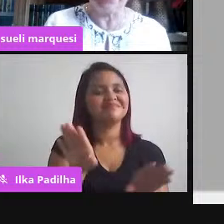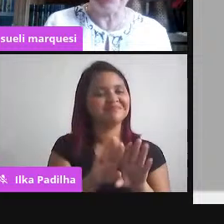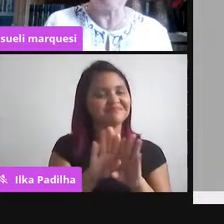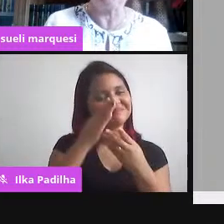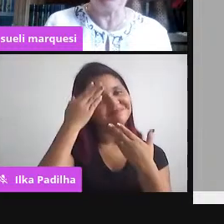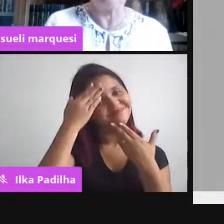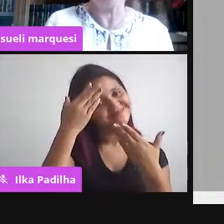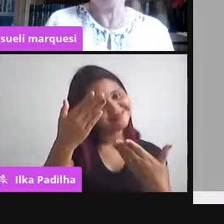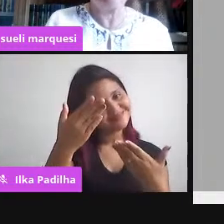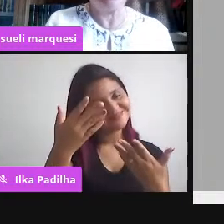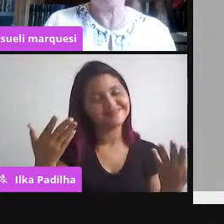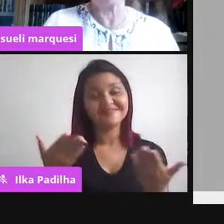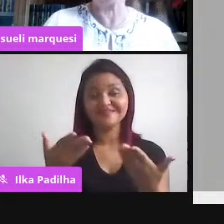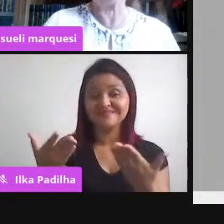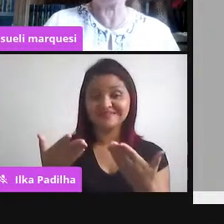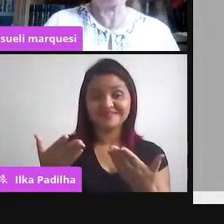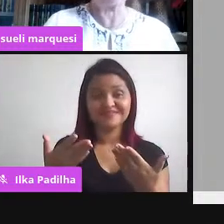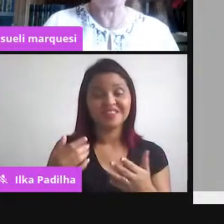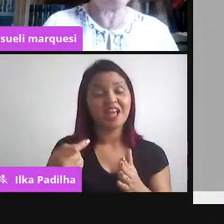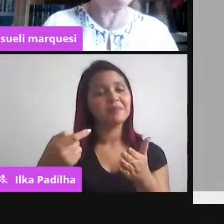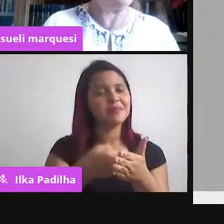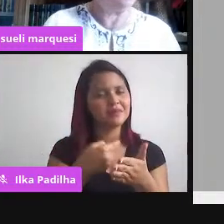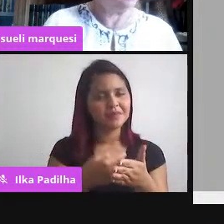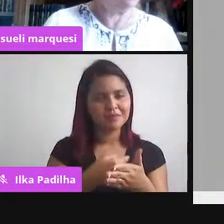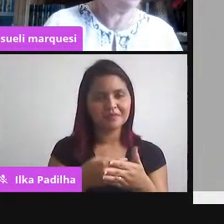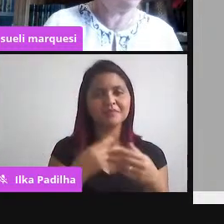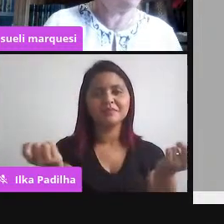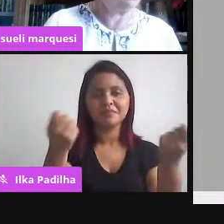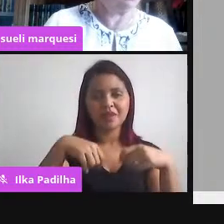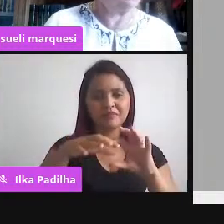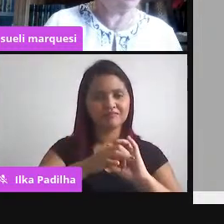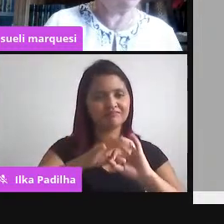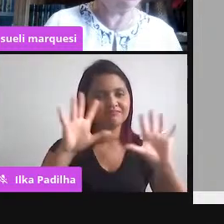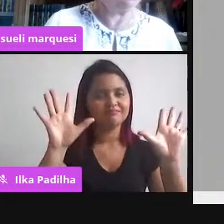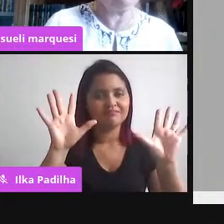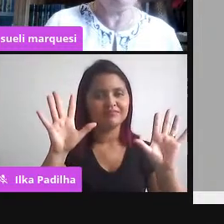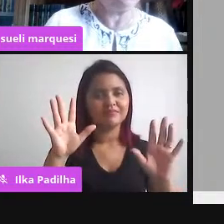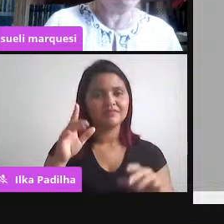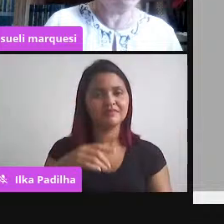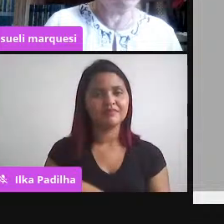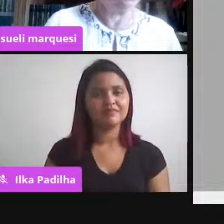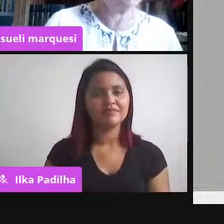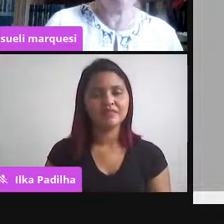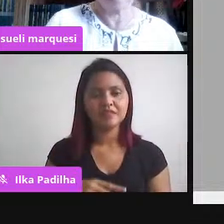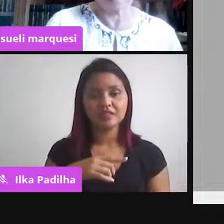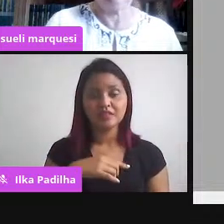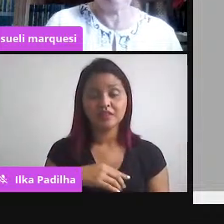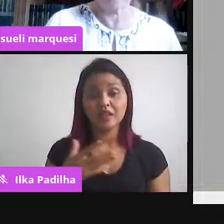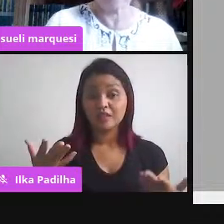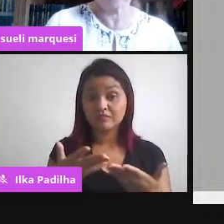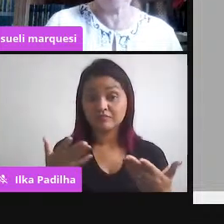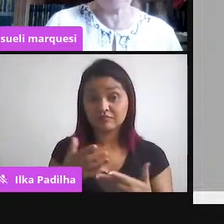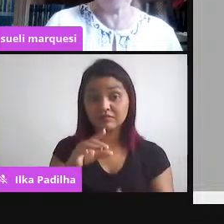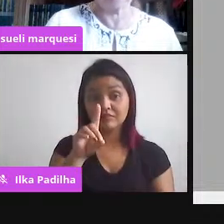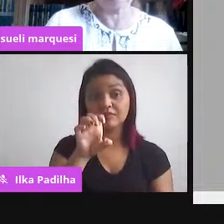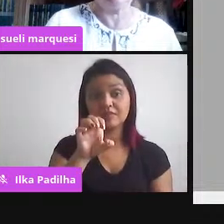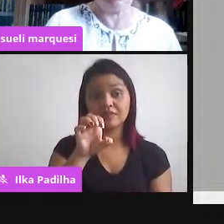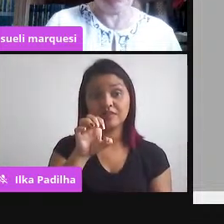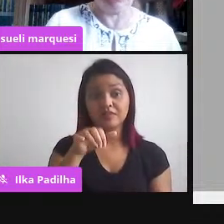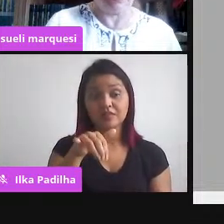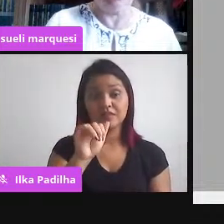obrigada, estou aqui agora para as perguntas que quiserem me fazer. Eu entendi que a Dêmica e a Jenny Cleide que